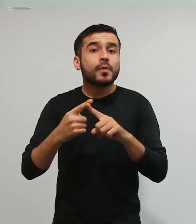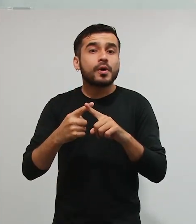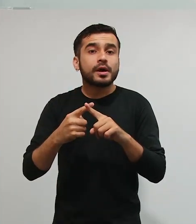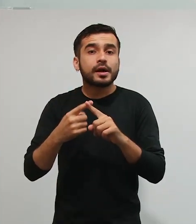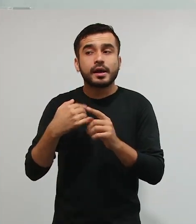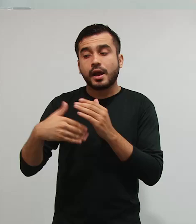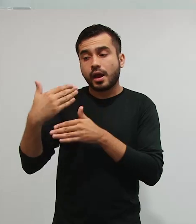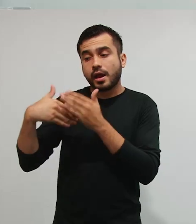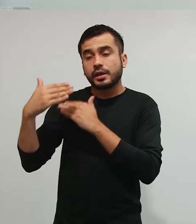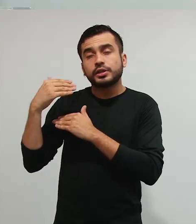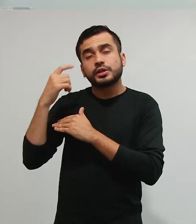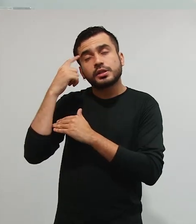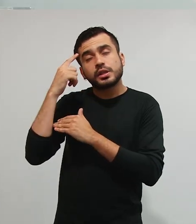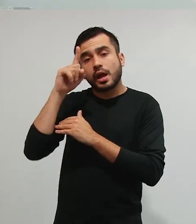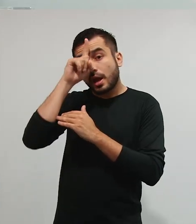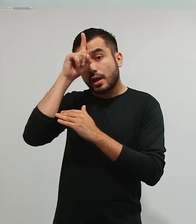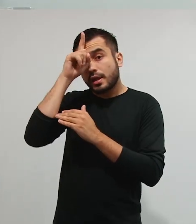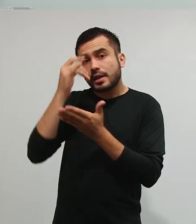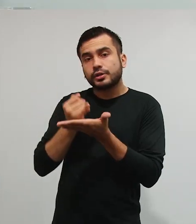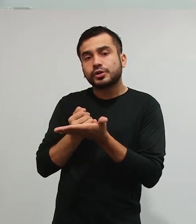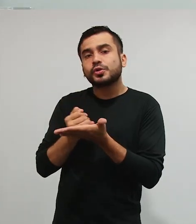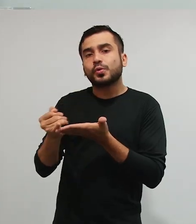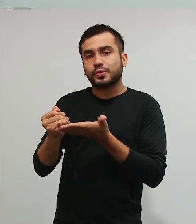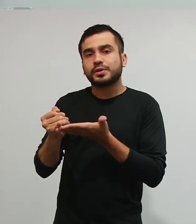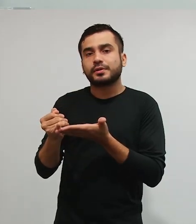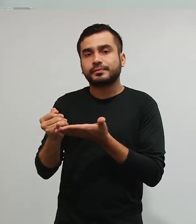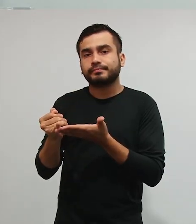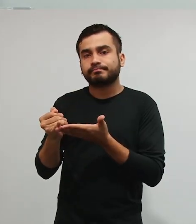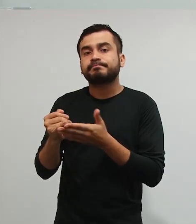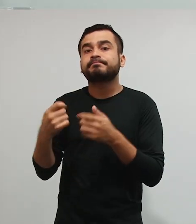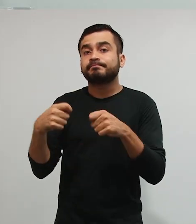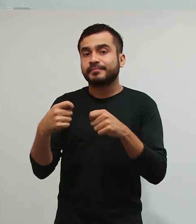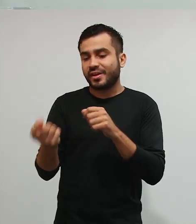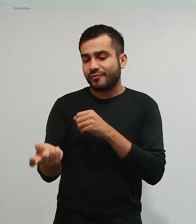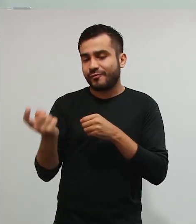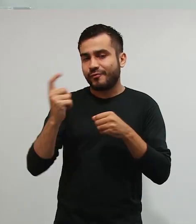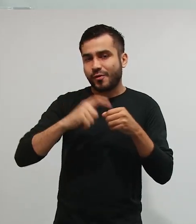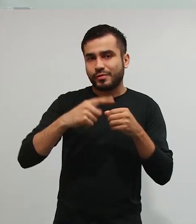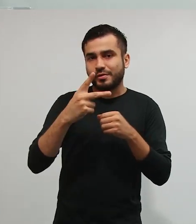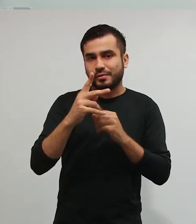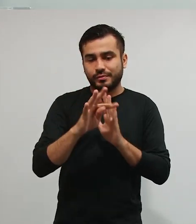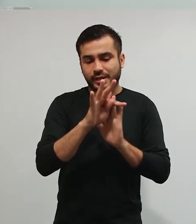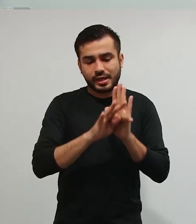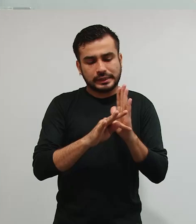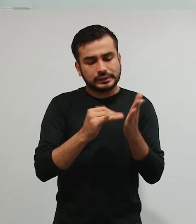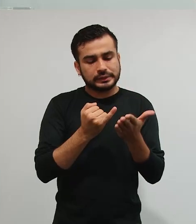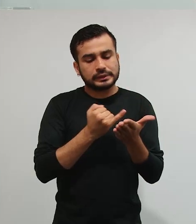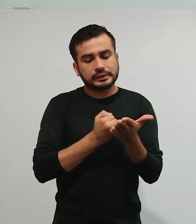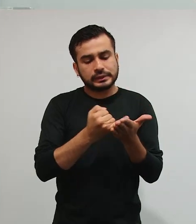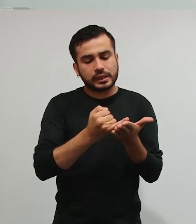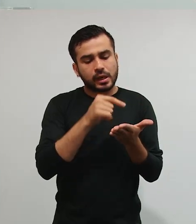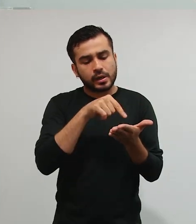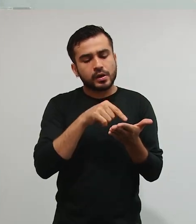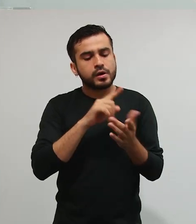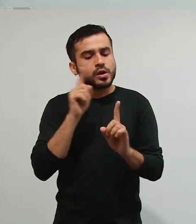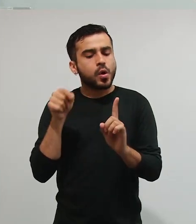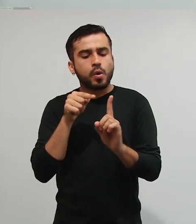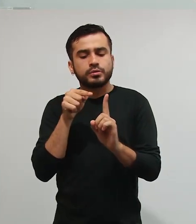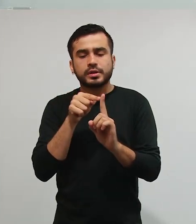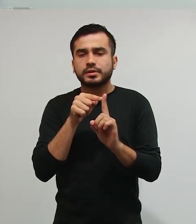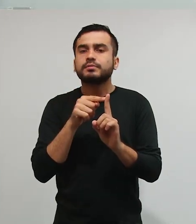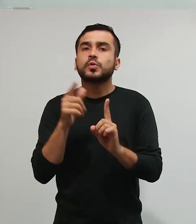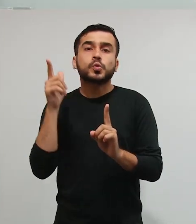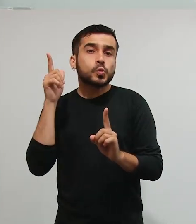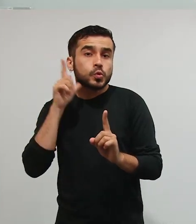retoma o que estava previsto na introdução. Então, você tem que voltar o texto aos objetivos e dizer se os